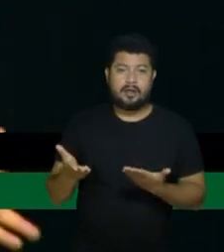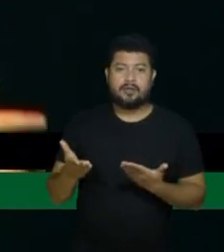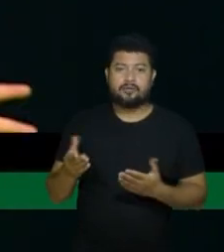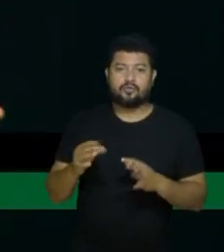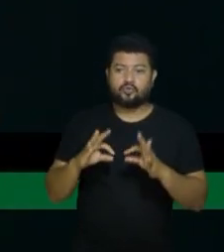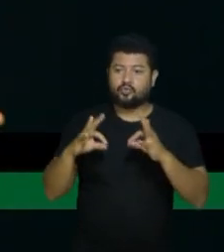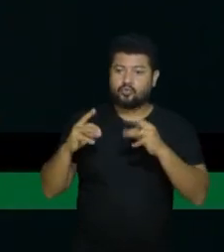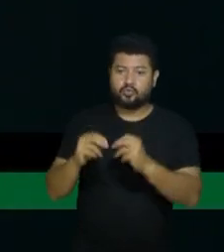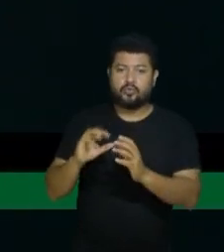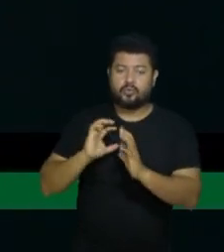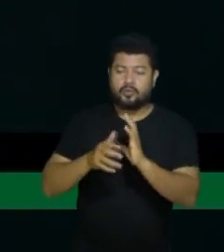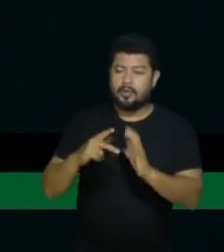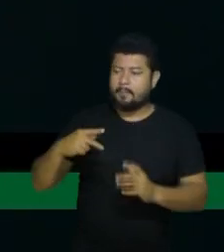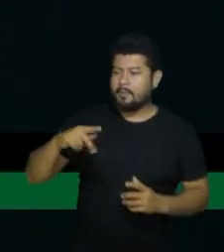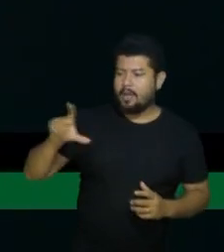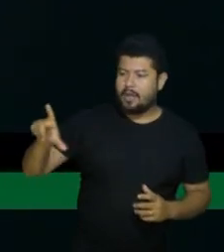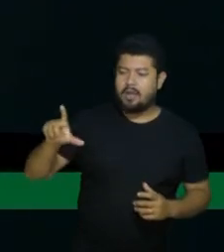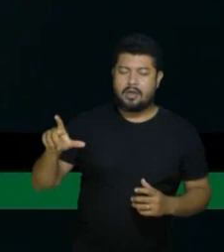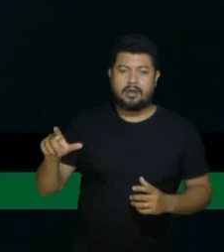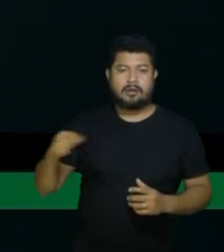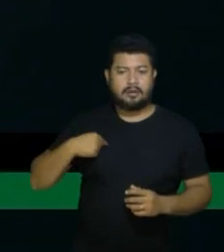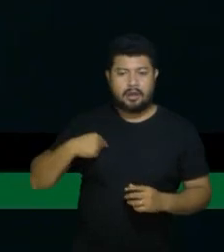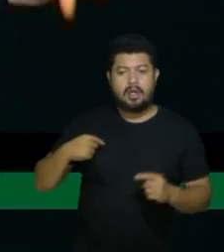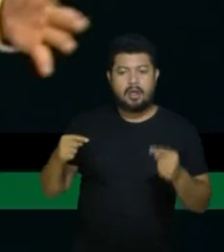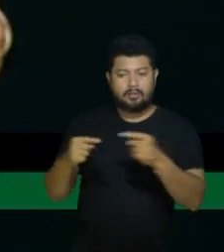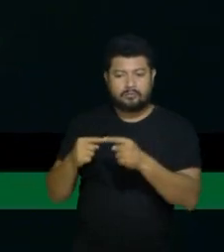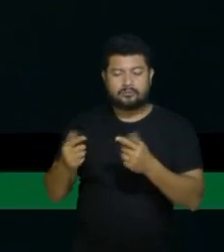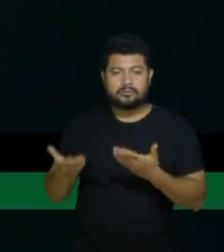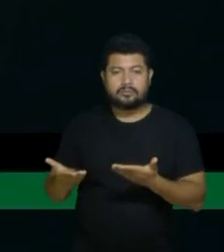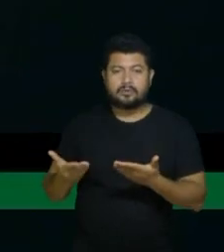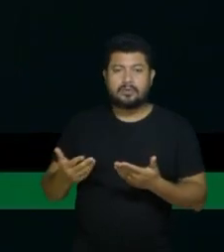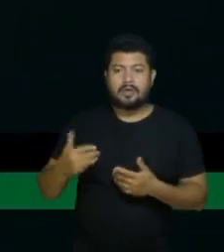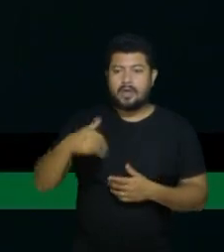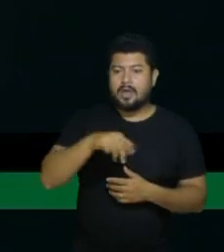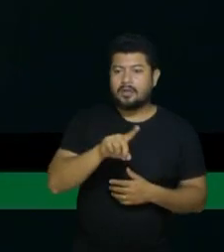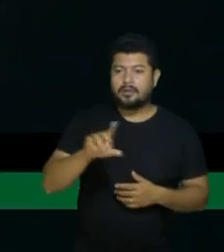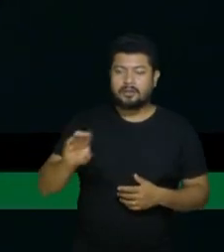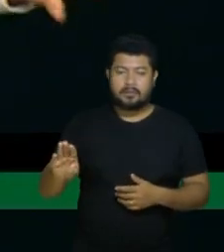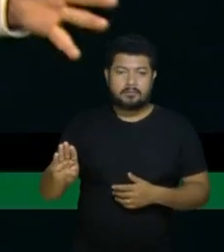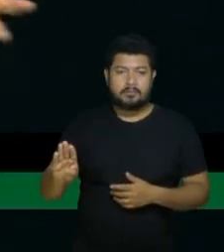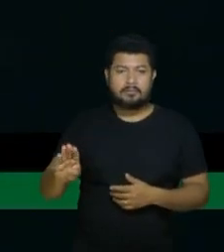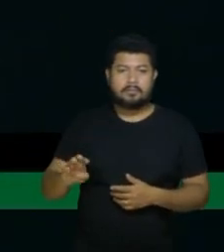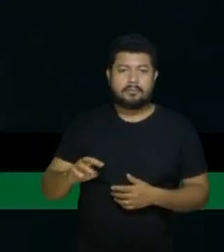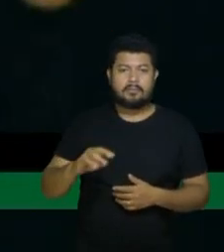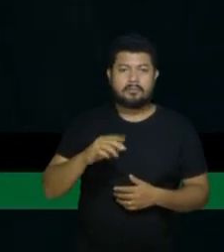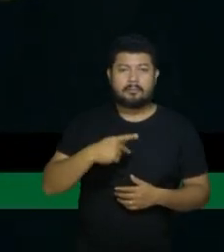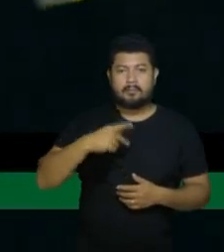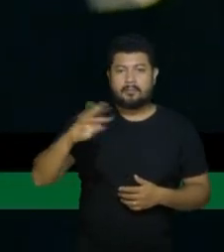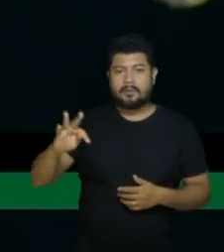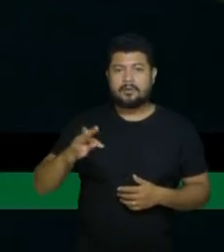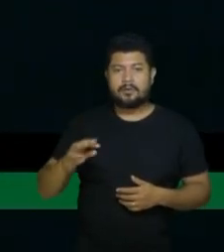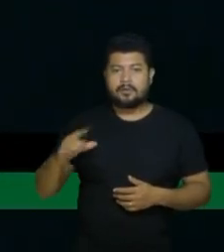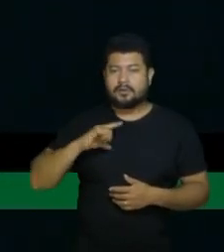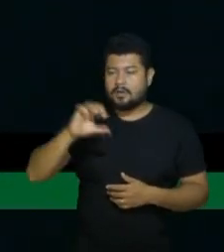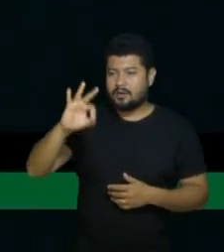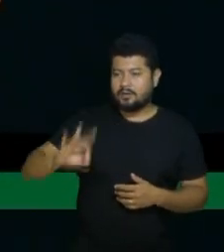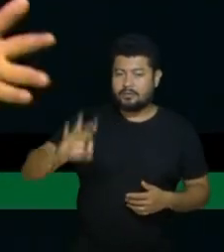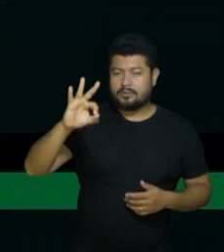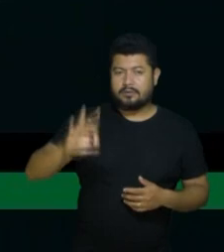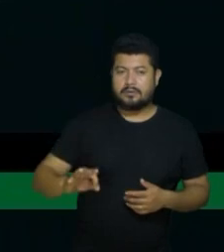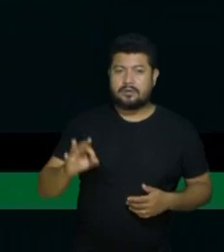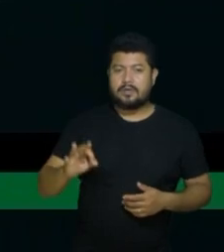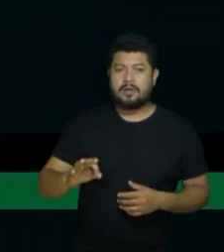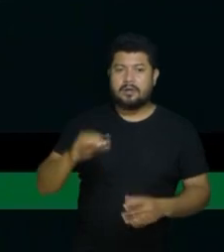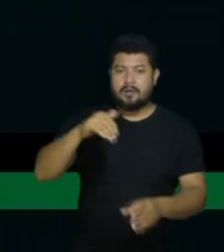PL que eu faço parte ao PT ao MDB enfim Cada um tem sua cota com base o número de votos